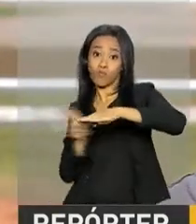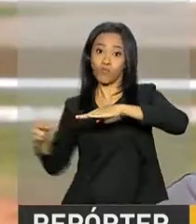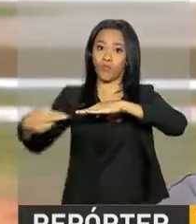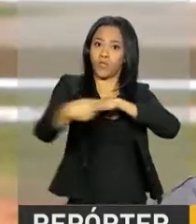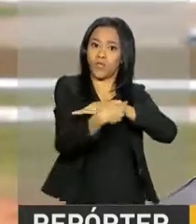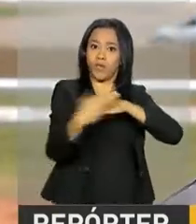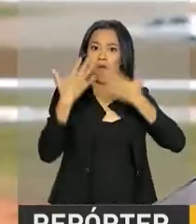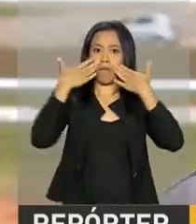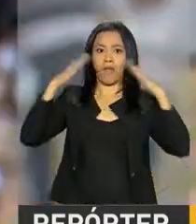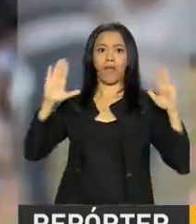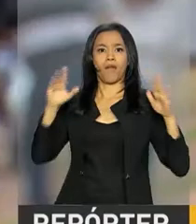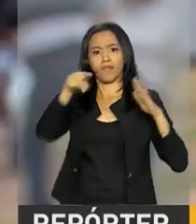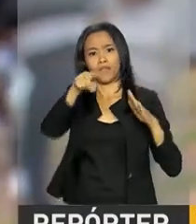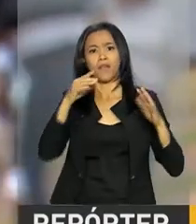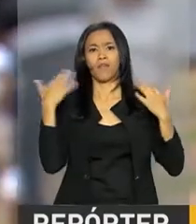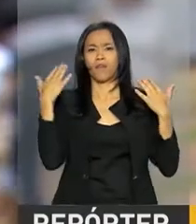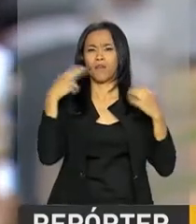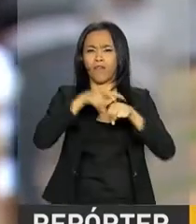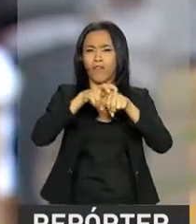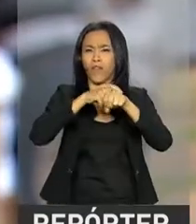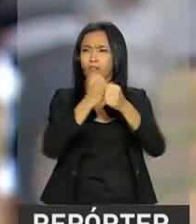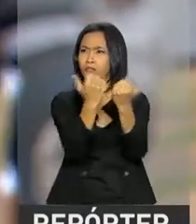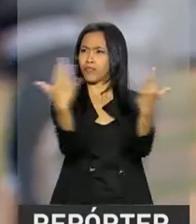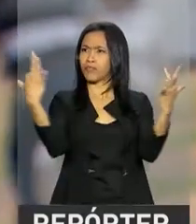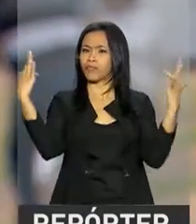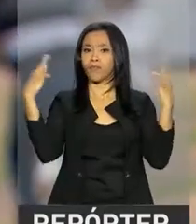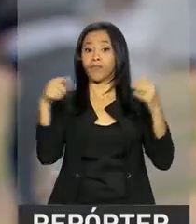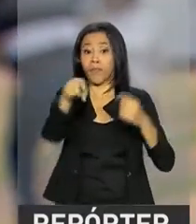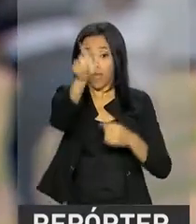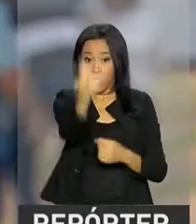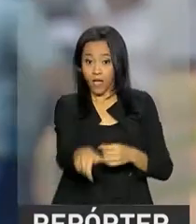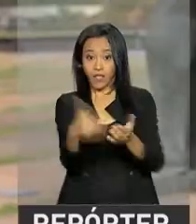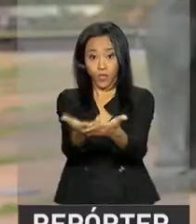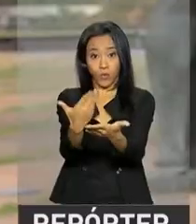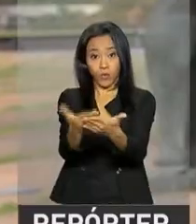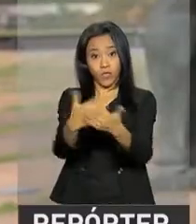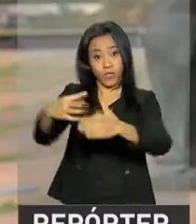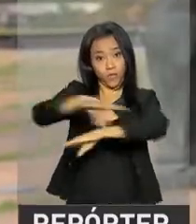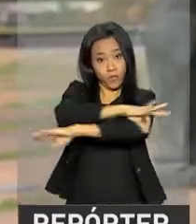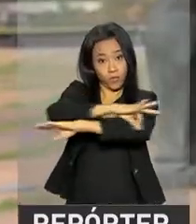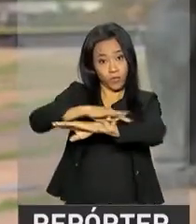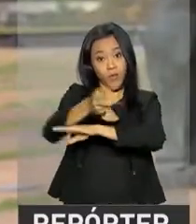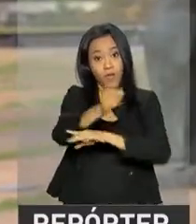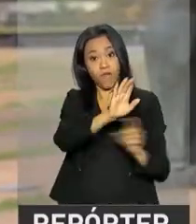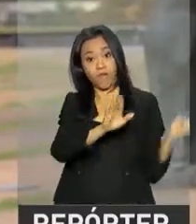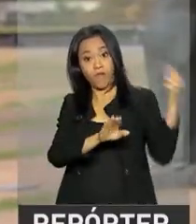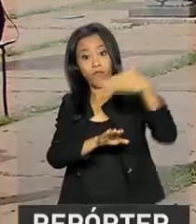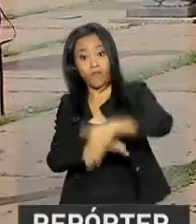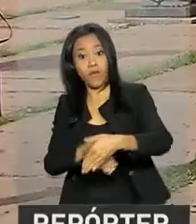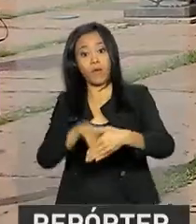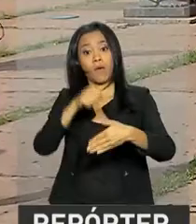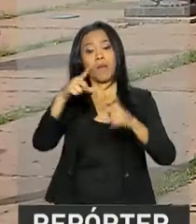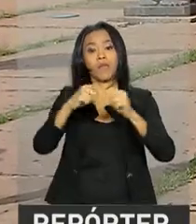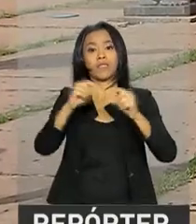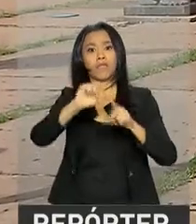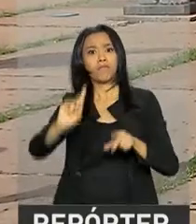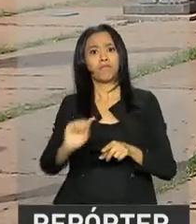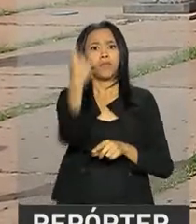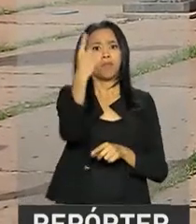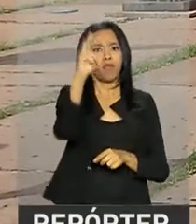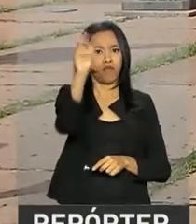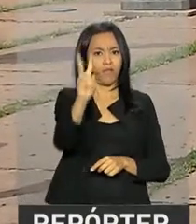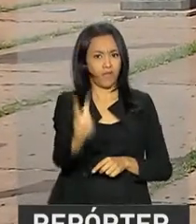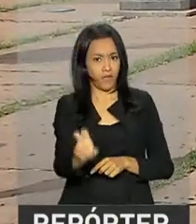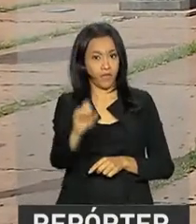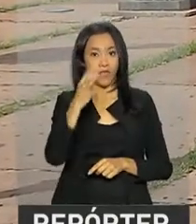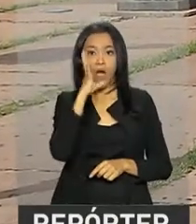muito verde a carioca e estudante de arquitetura veio a brasília pela primeira vez está encantada com